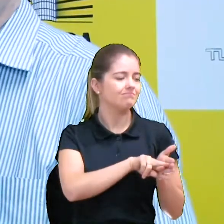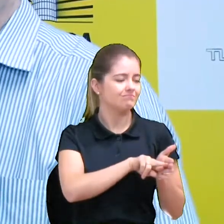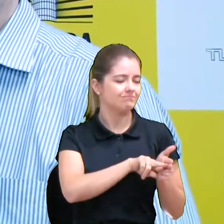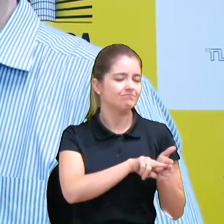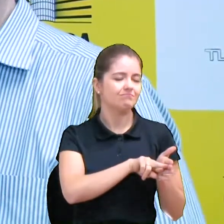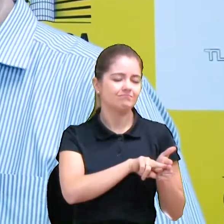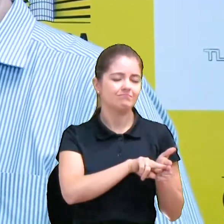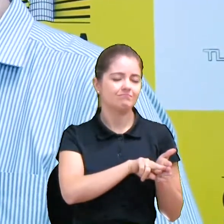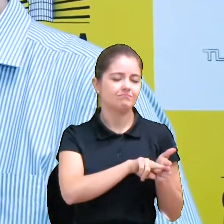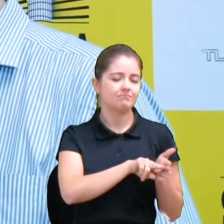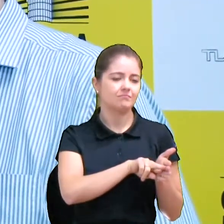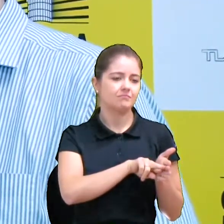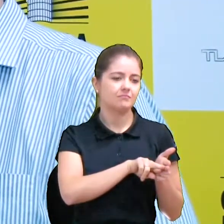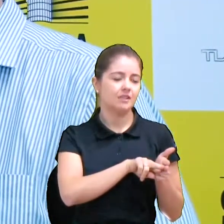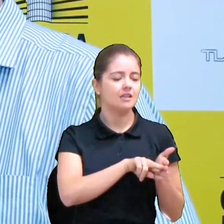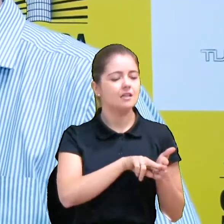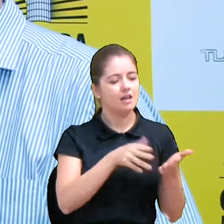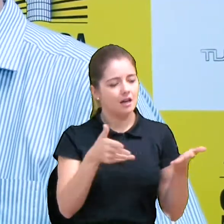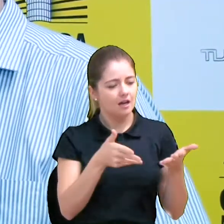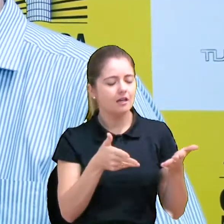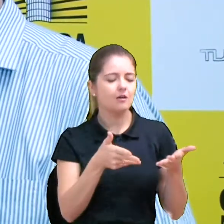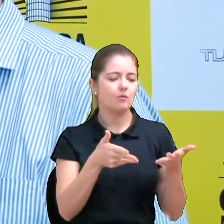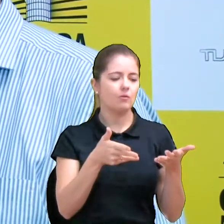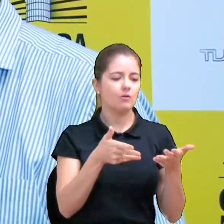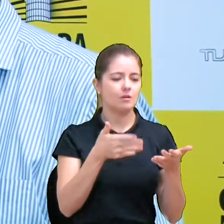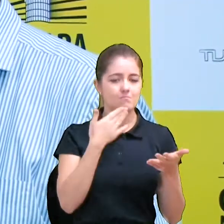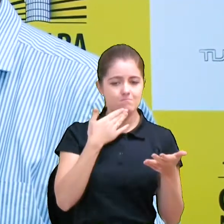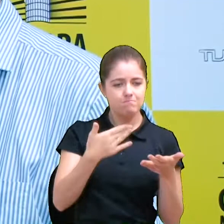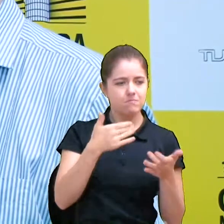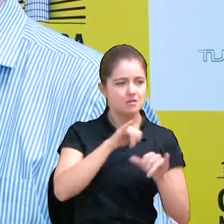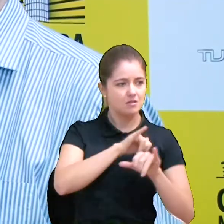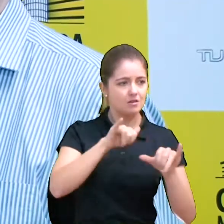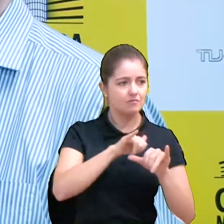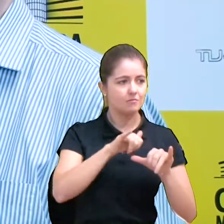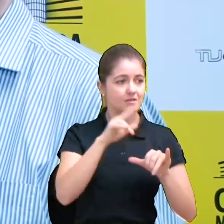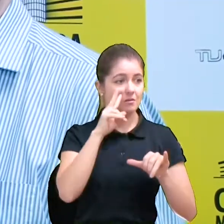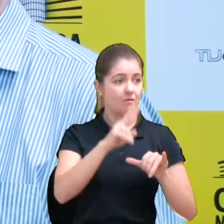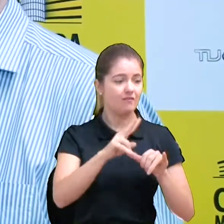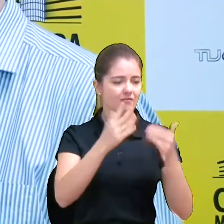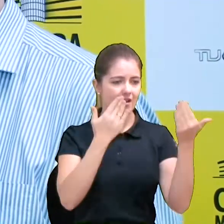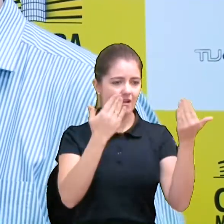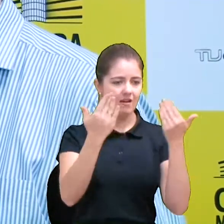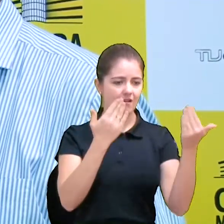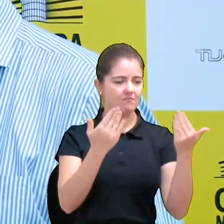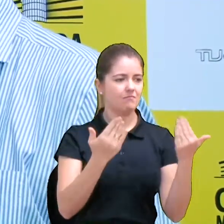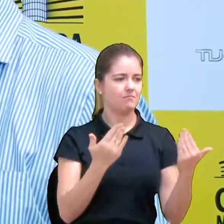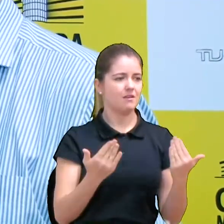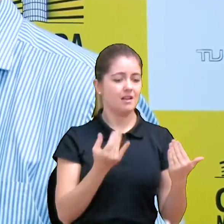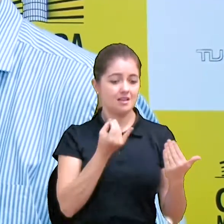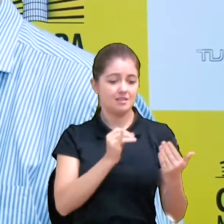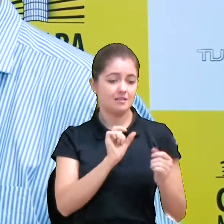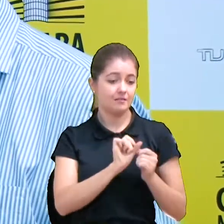E aí nós vamos fazer uma avaliação se realmente houve um trabalho em cima ou se ficou